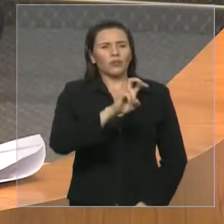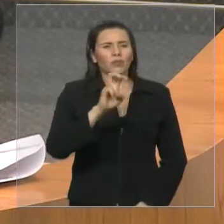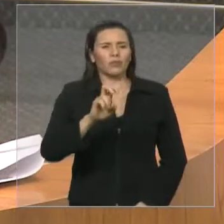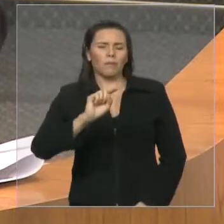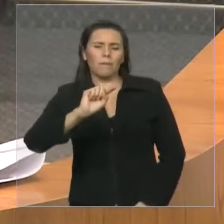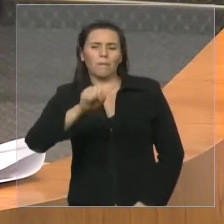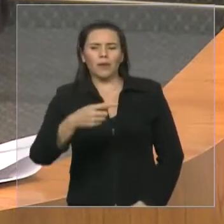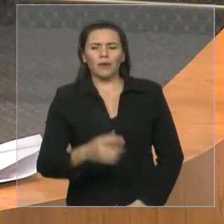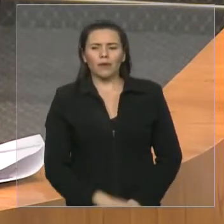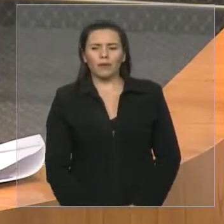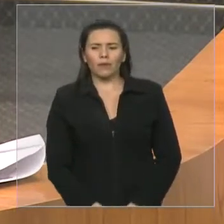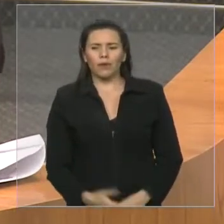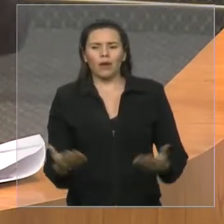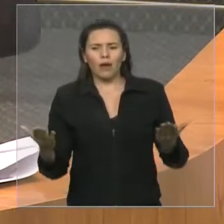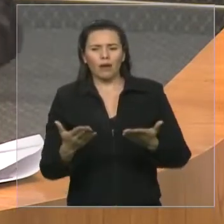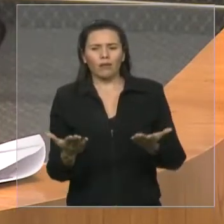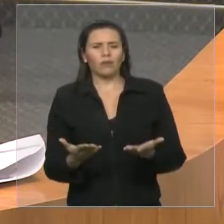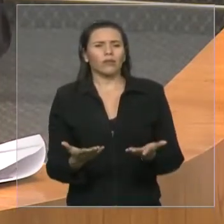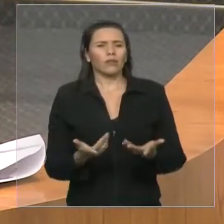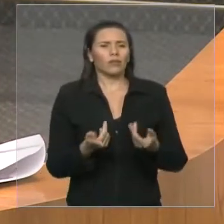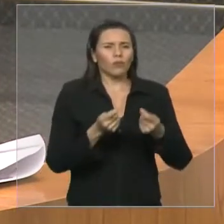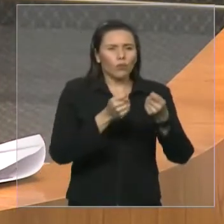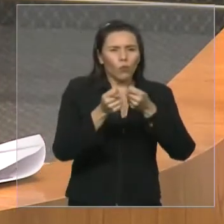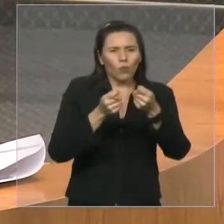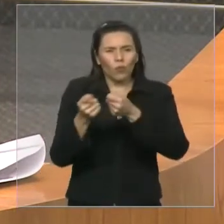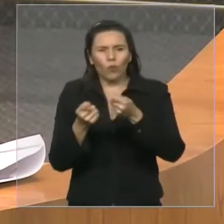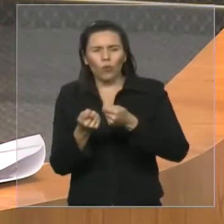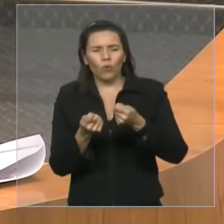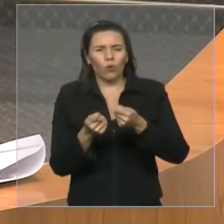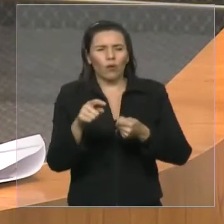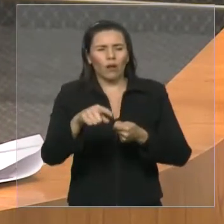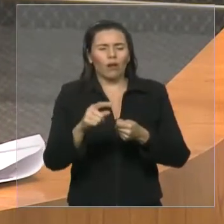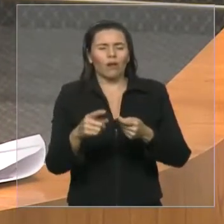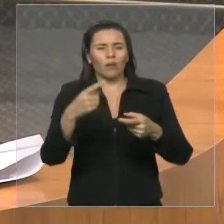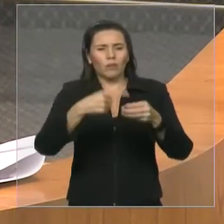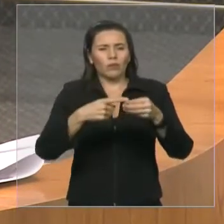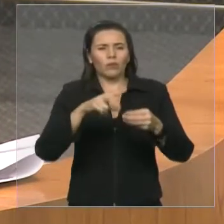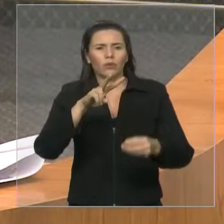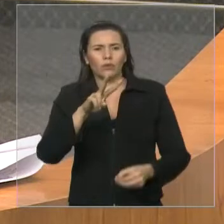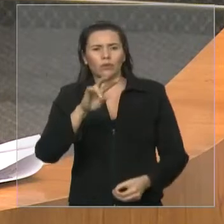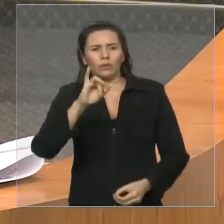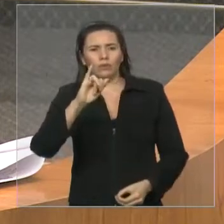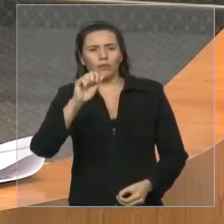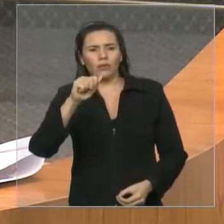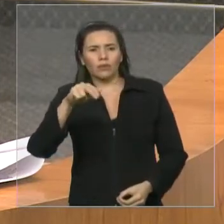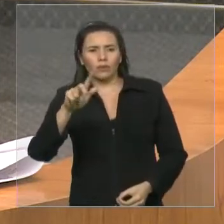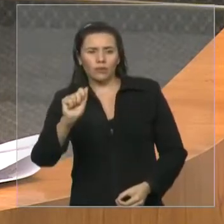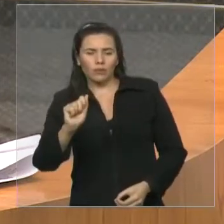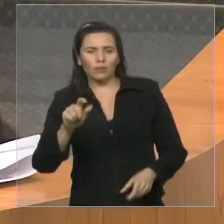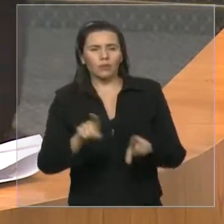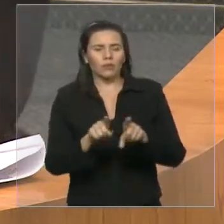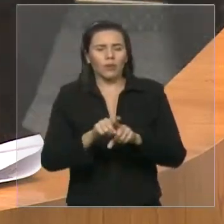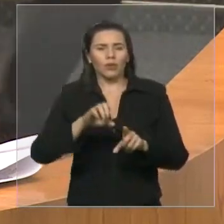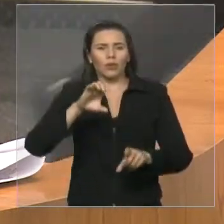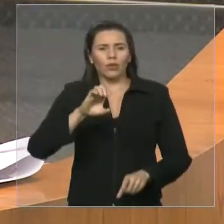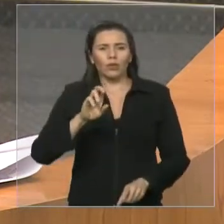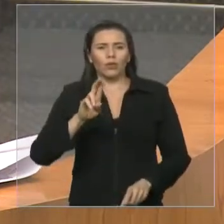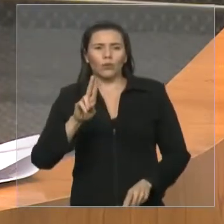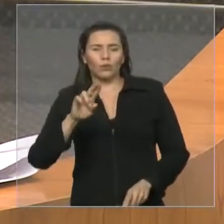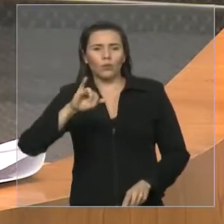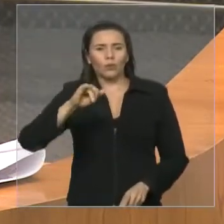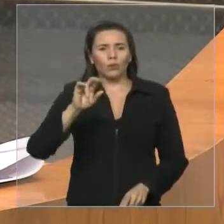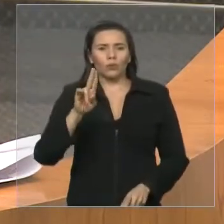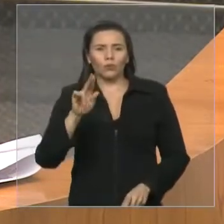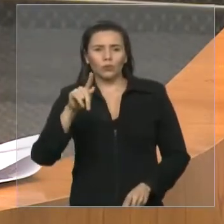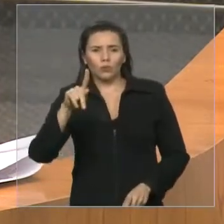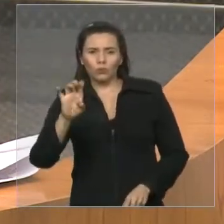ver a necessidade de controlar a Biana, de botar Porto Grande, de botar Cujupe, depois que quase o Thaís Artegal morre de tanto andar para ali e